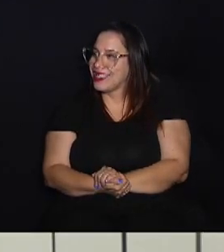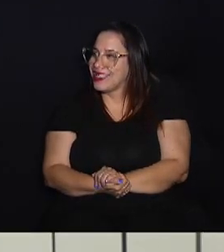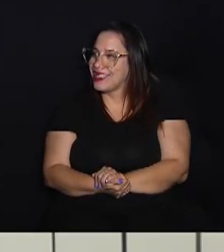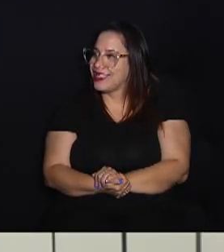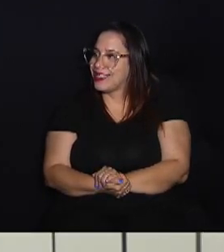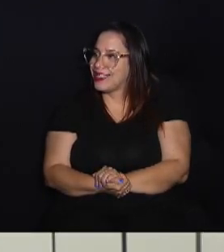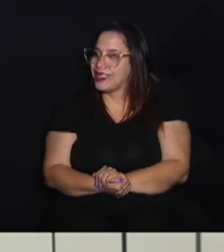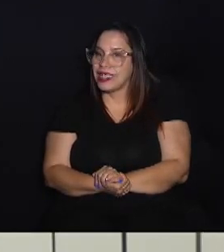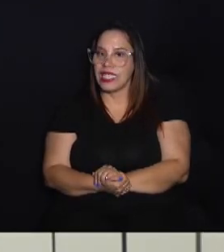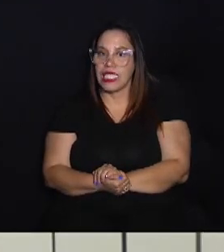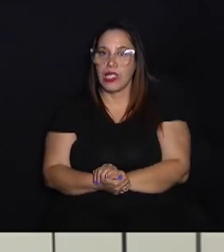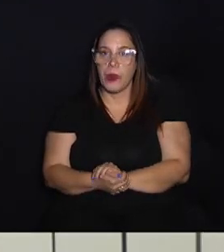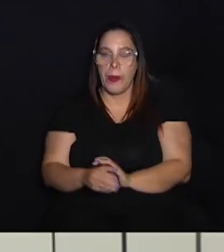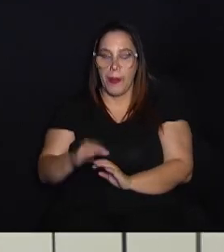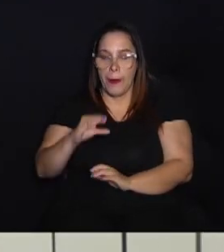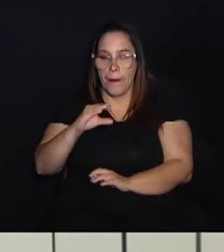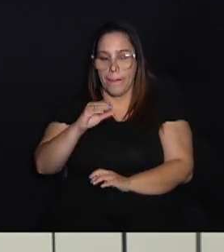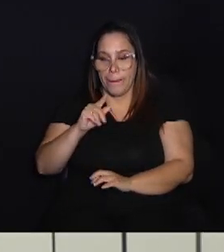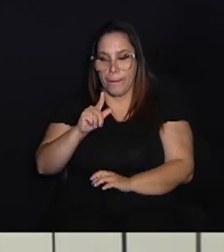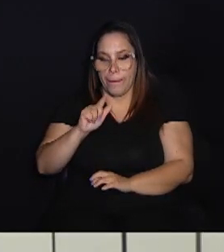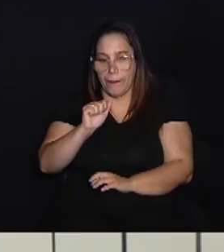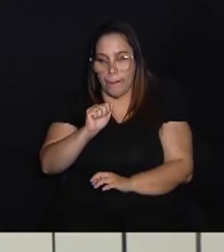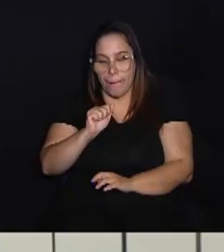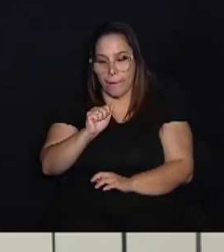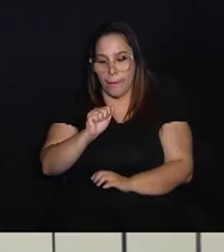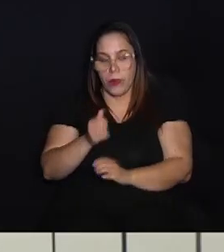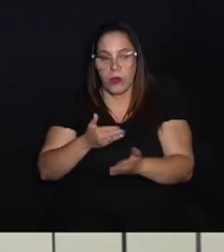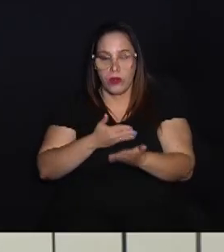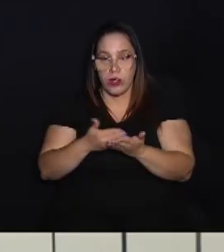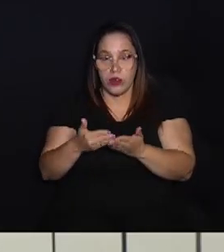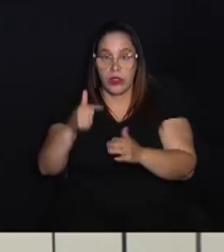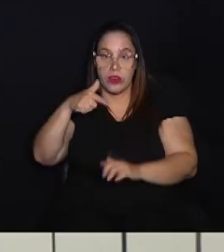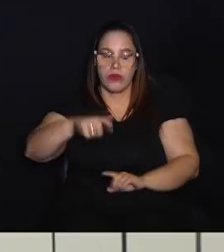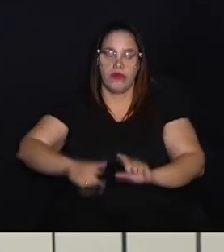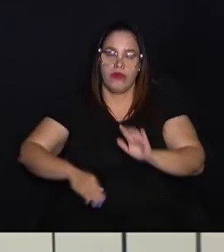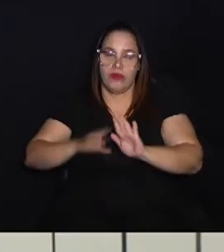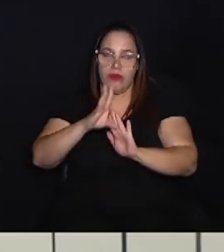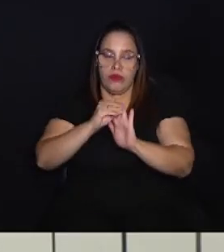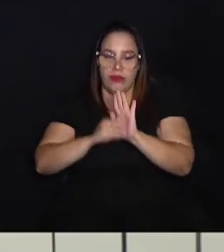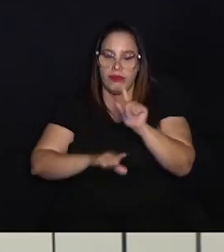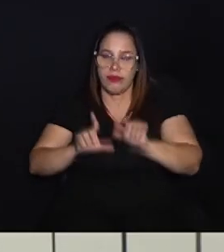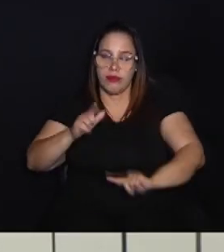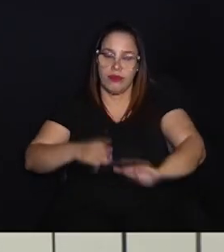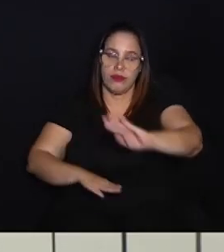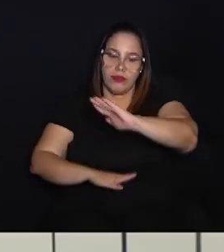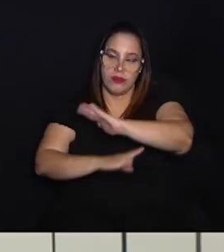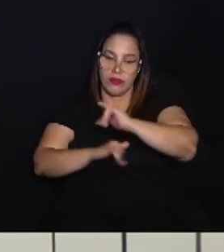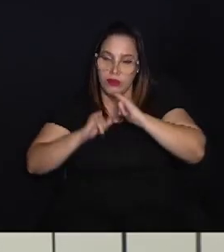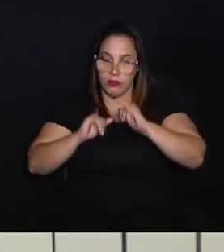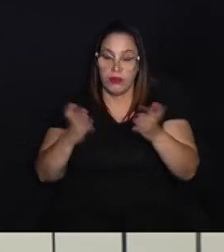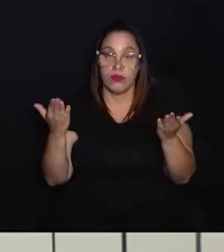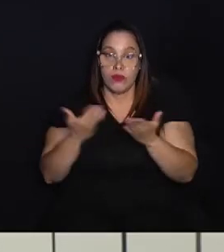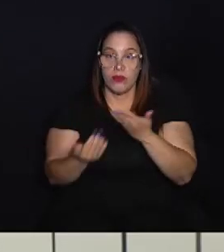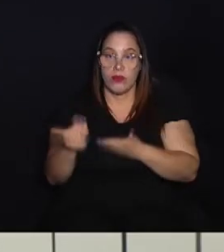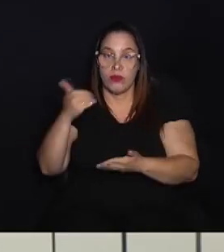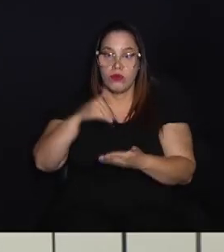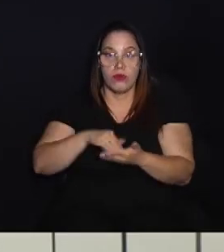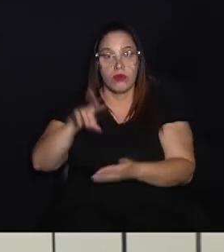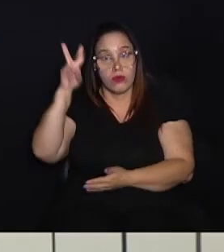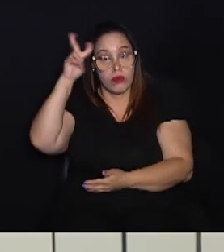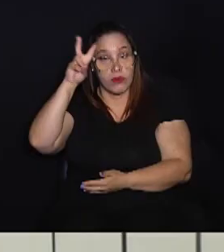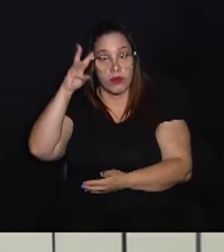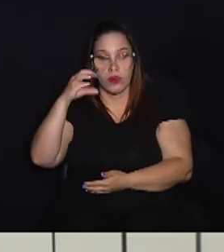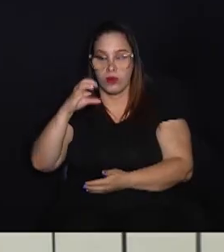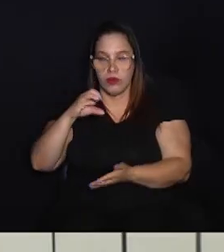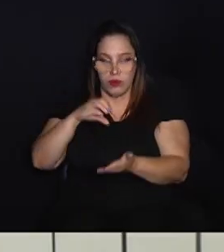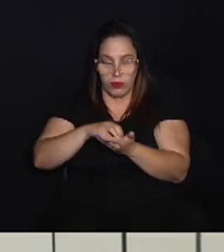A série Patrimônios de Campinas continua aqui na programação do Câmara Notícia e hoje vai trazer a história do